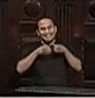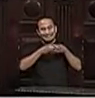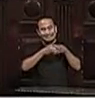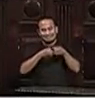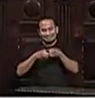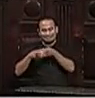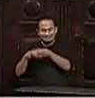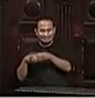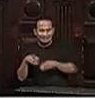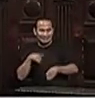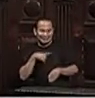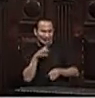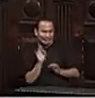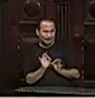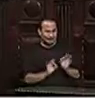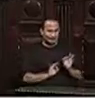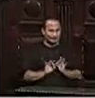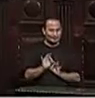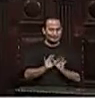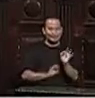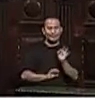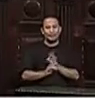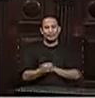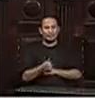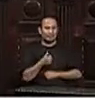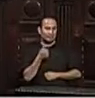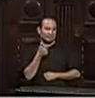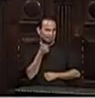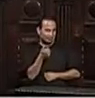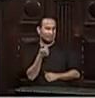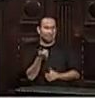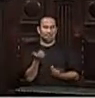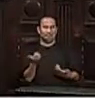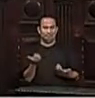existe o controle da qualidade do gasto.